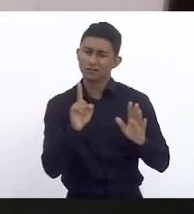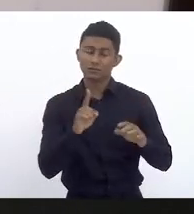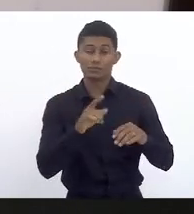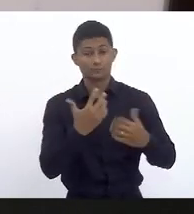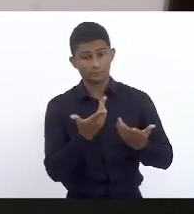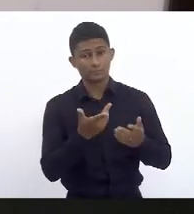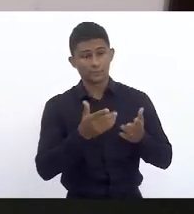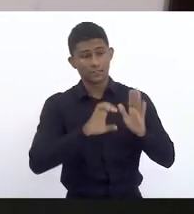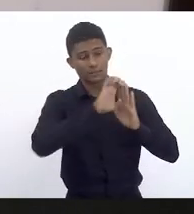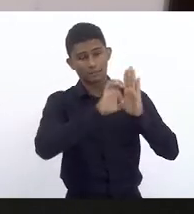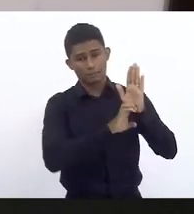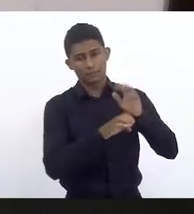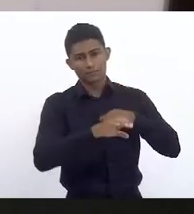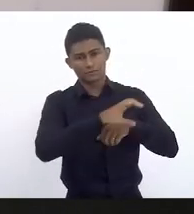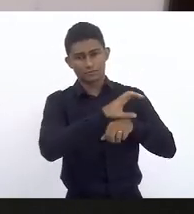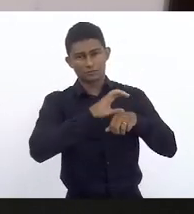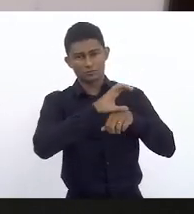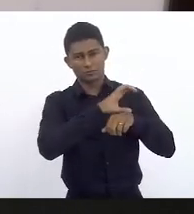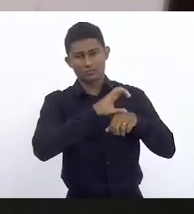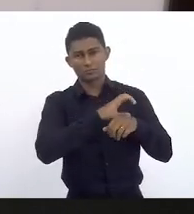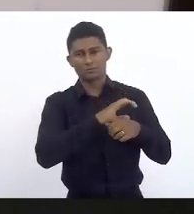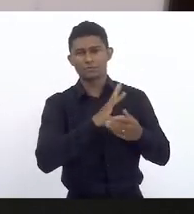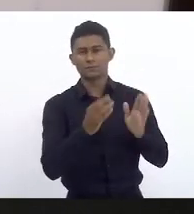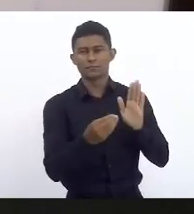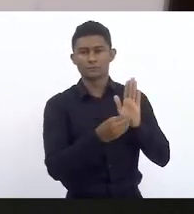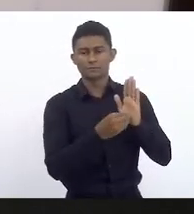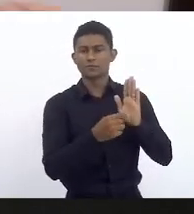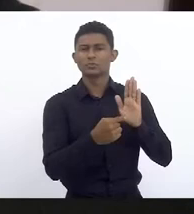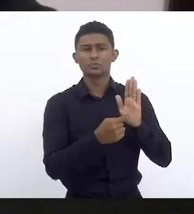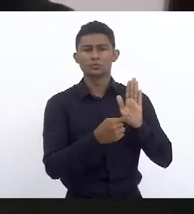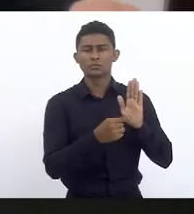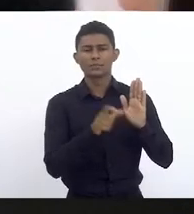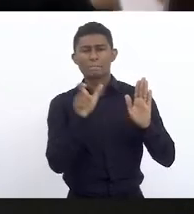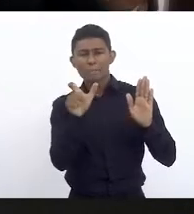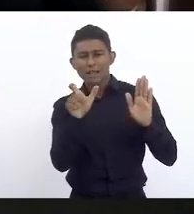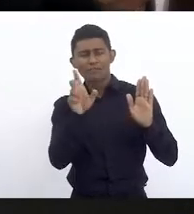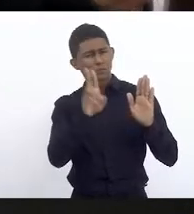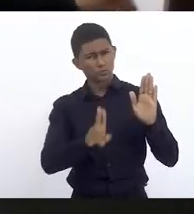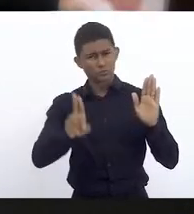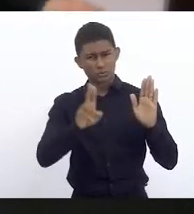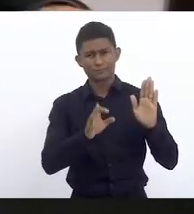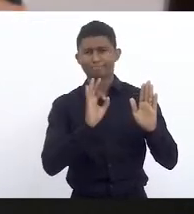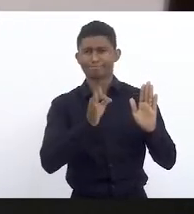constitucional, ter sido usado o termo, né?